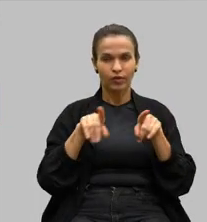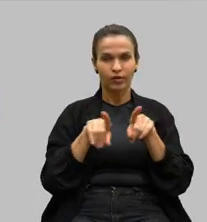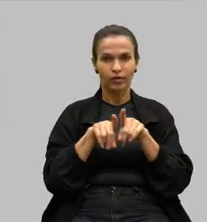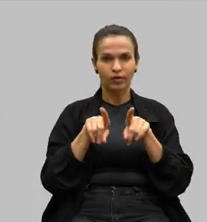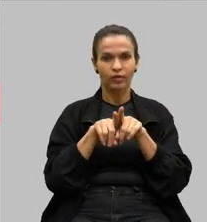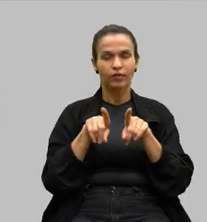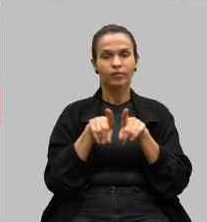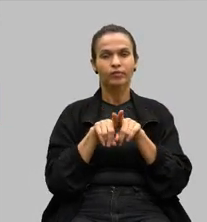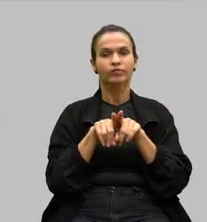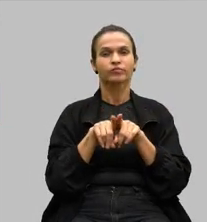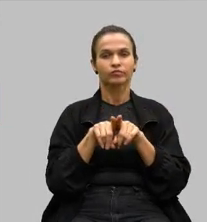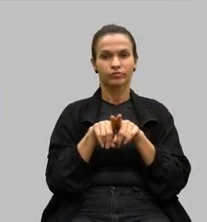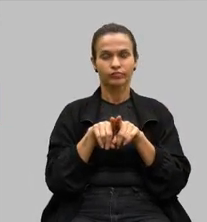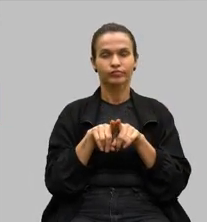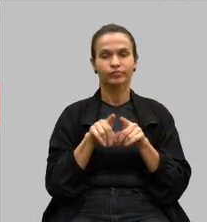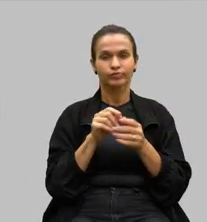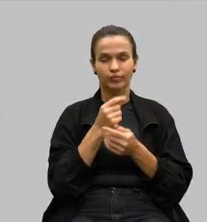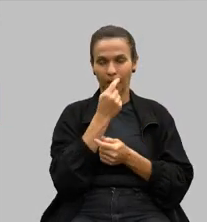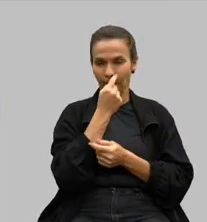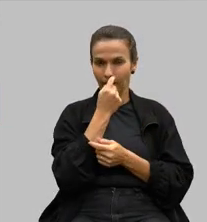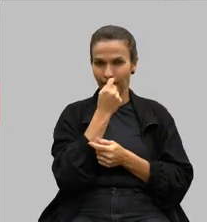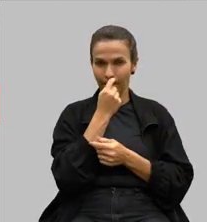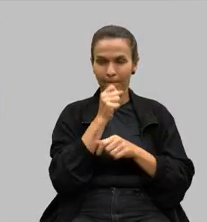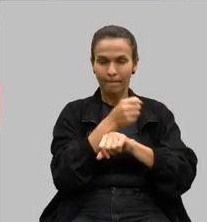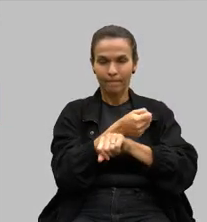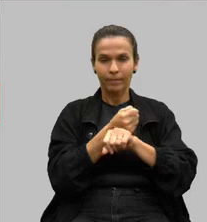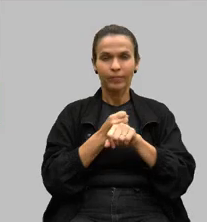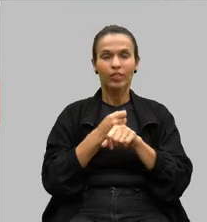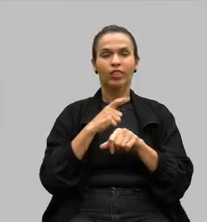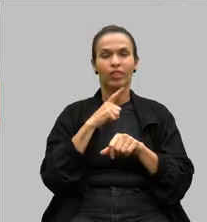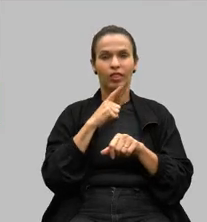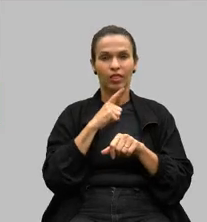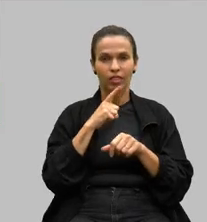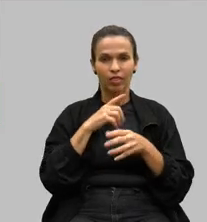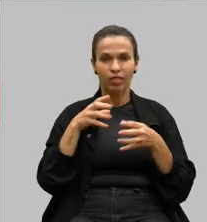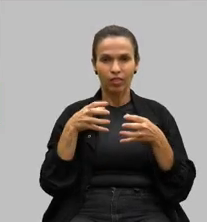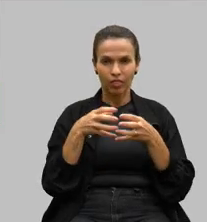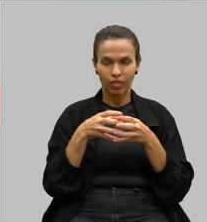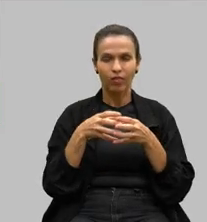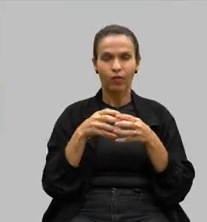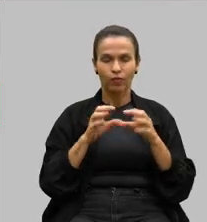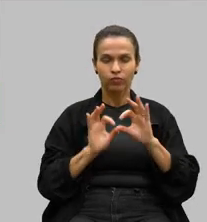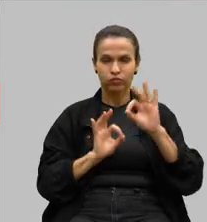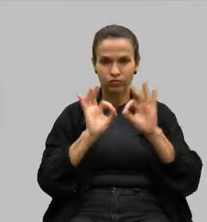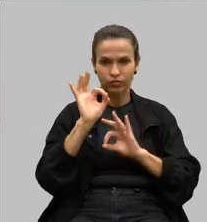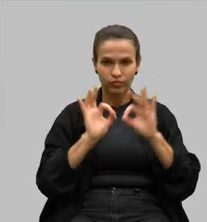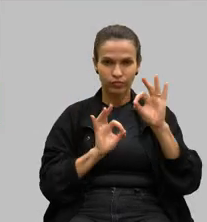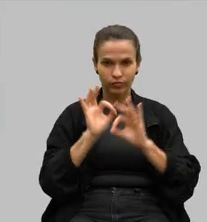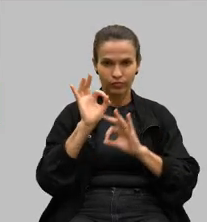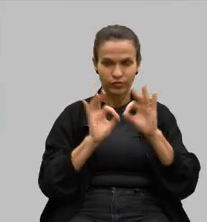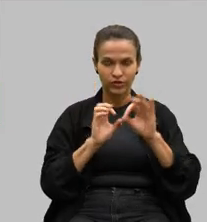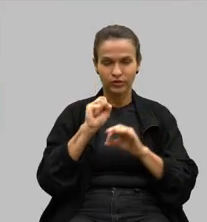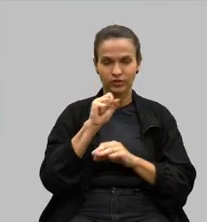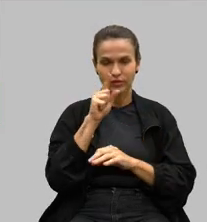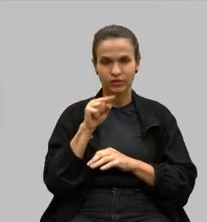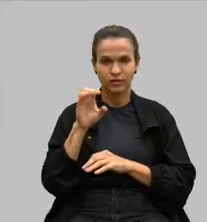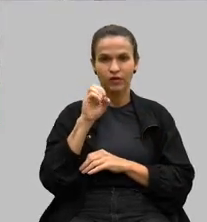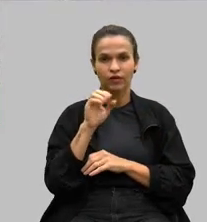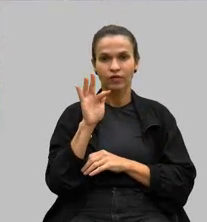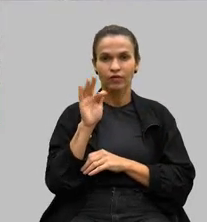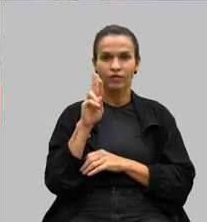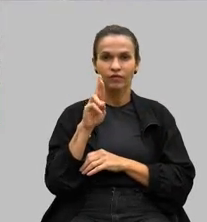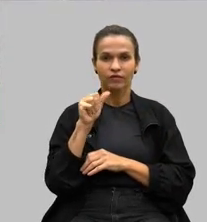antropológico para salvaguarda da comunidade chambol detentor do patrimônio e bti do meio de São Francisco É eu sei sua